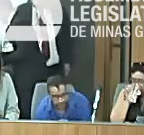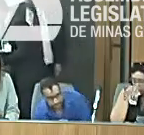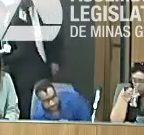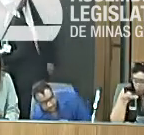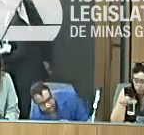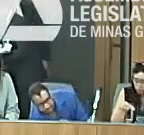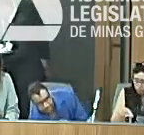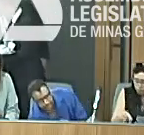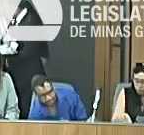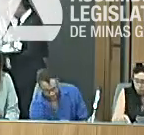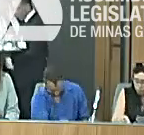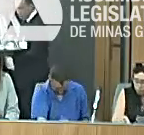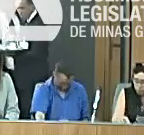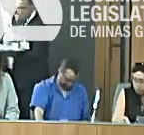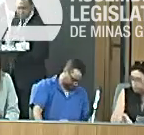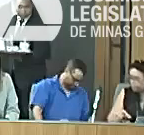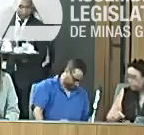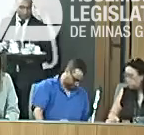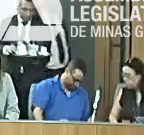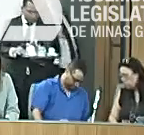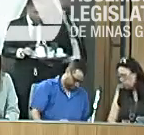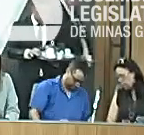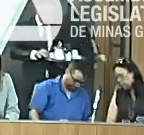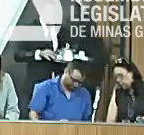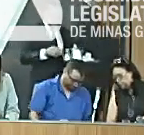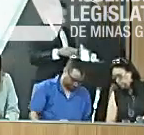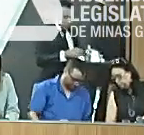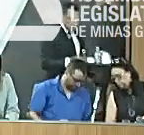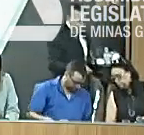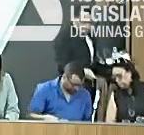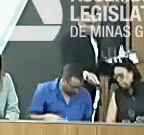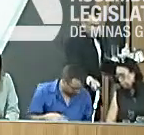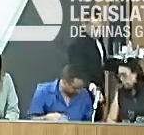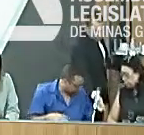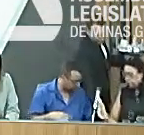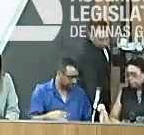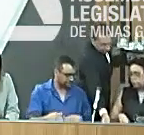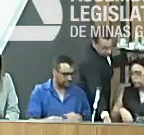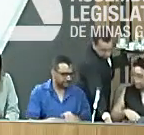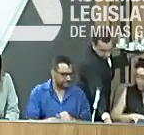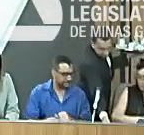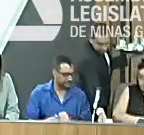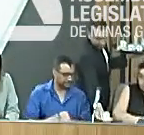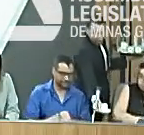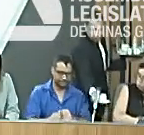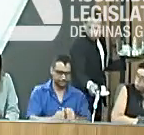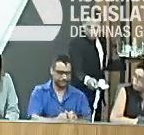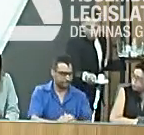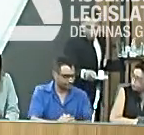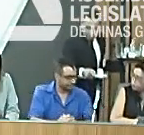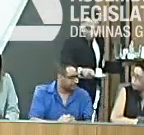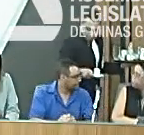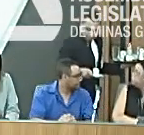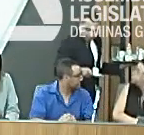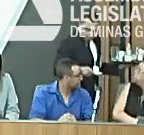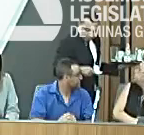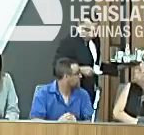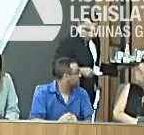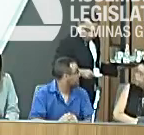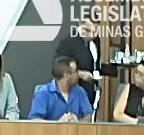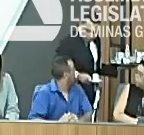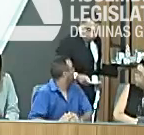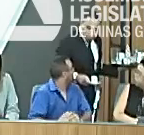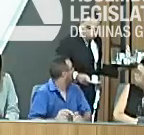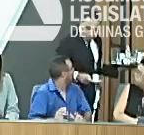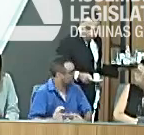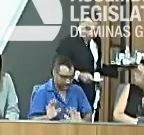estarei junto da comissão de segurança junto o sargento rodrigues junto do deputado joão leite que nós não podemos desconsiderar e